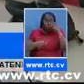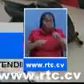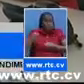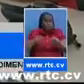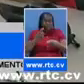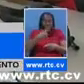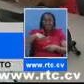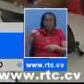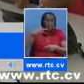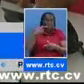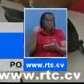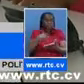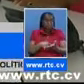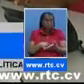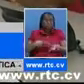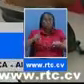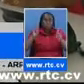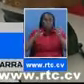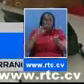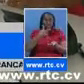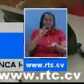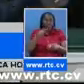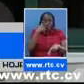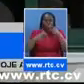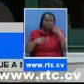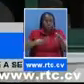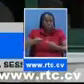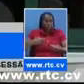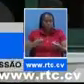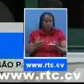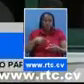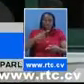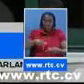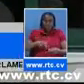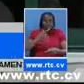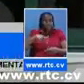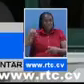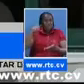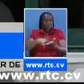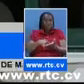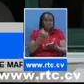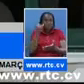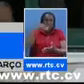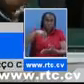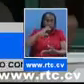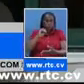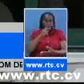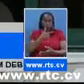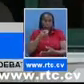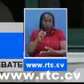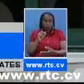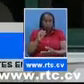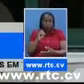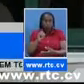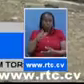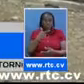assistas. Nossos comerciantes que te aceita de lita para pagar imposto na tarafalha. Mas também tem ali serviços